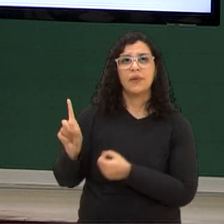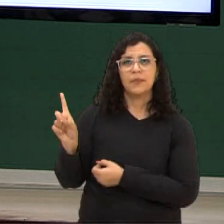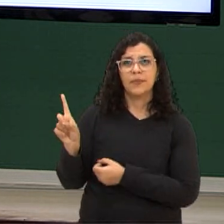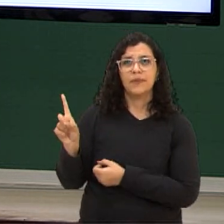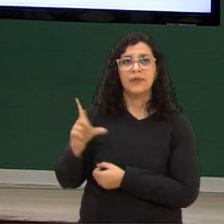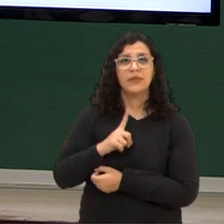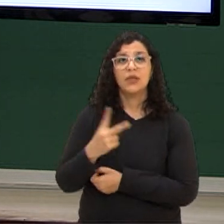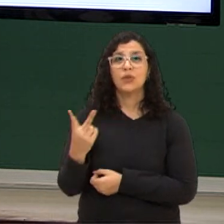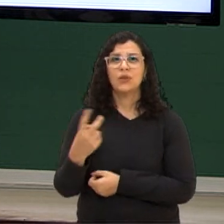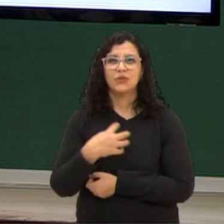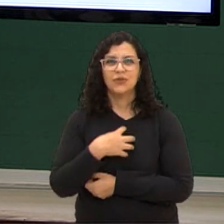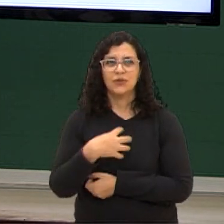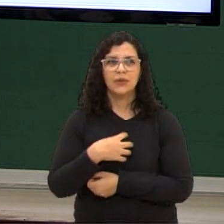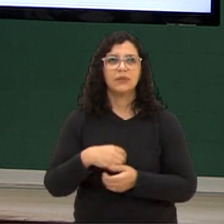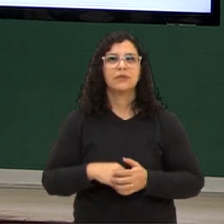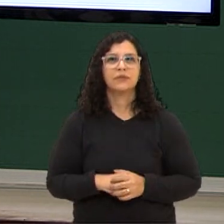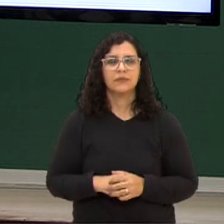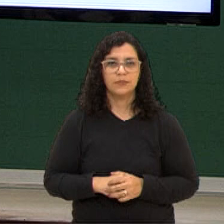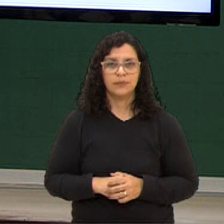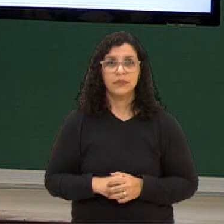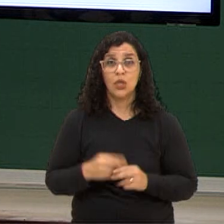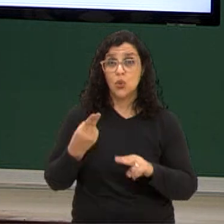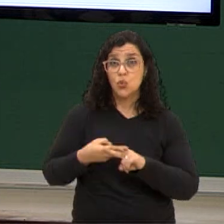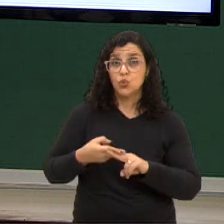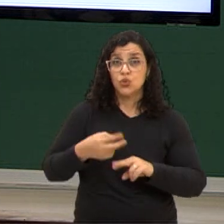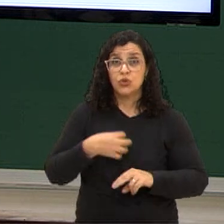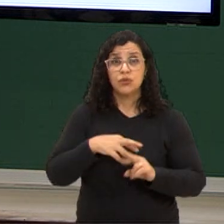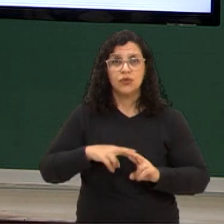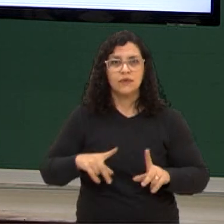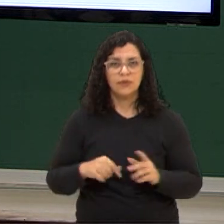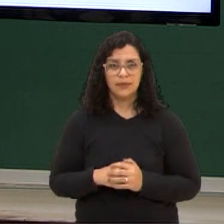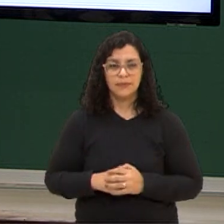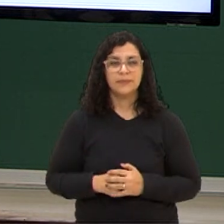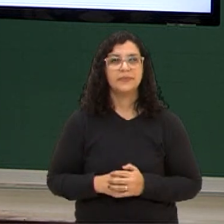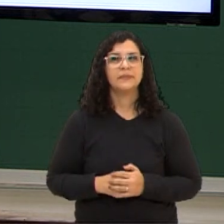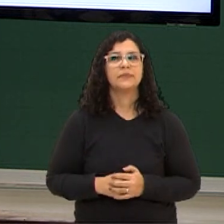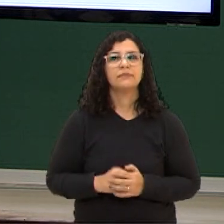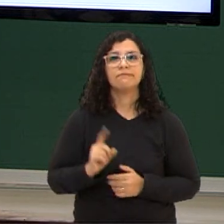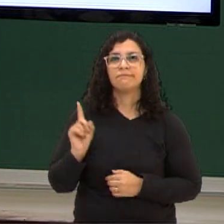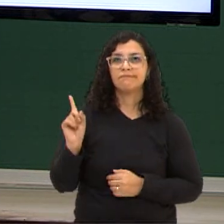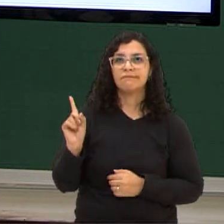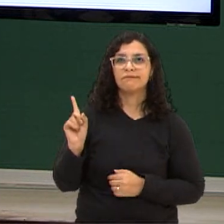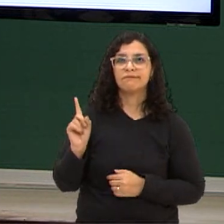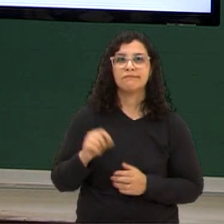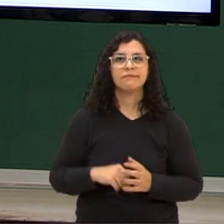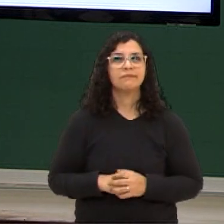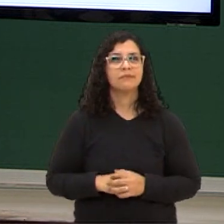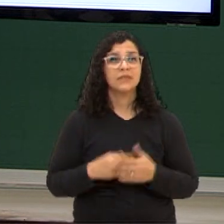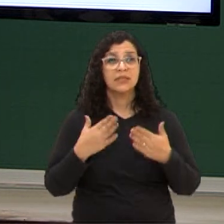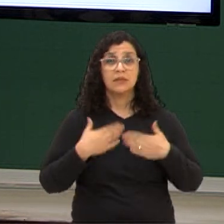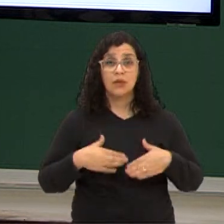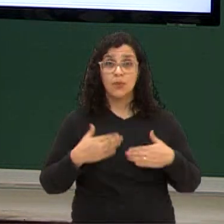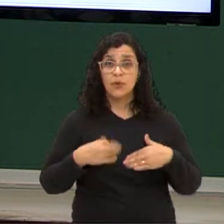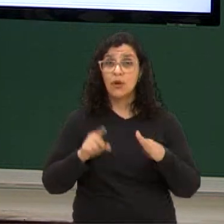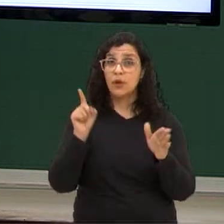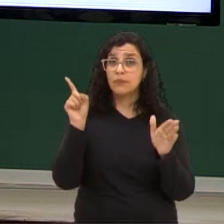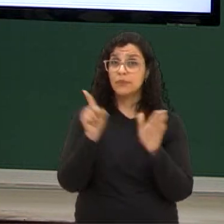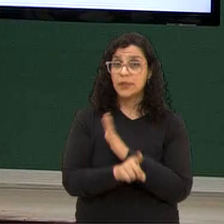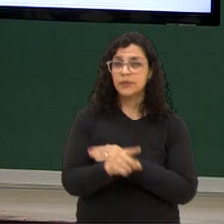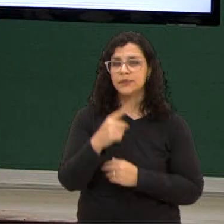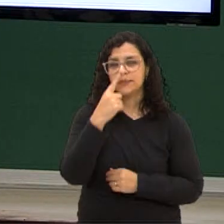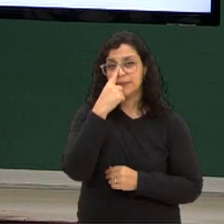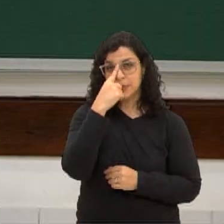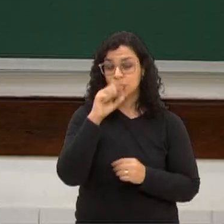partir num outro uso, de uma outra forma. Tranquilo, pessoal? Então, agora vamos ver um